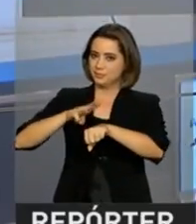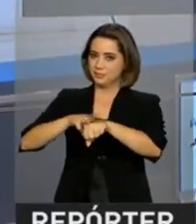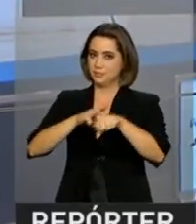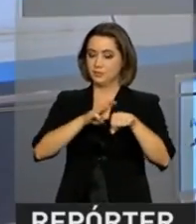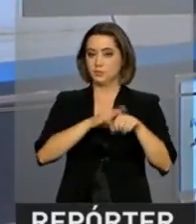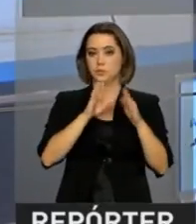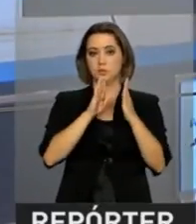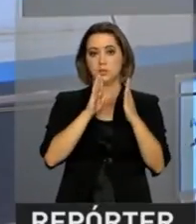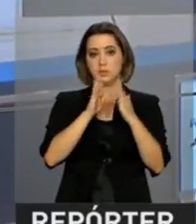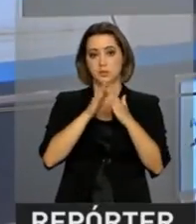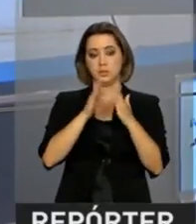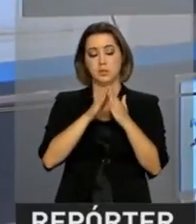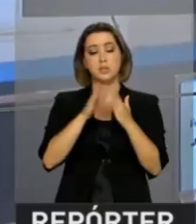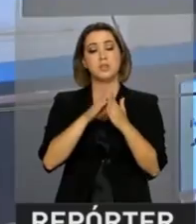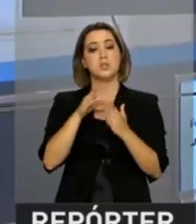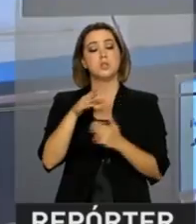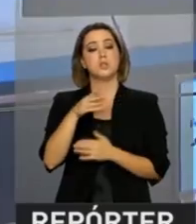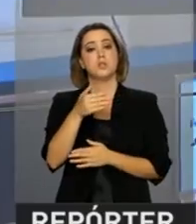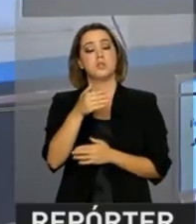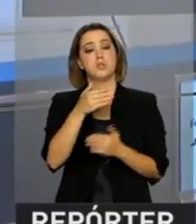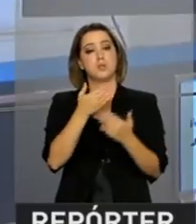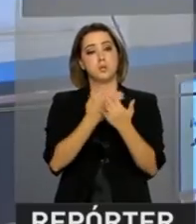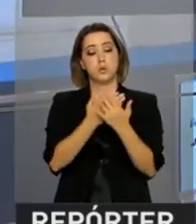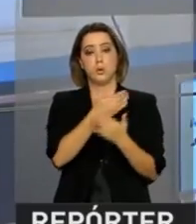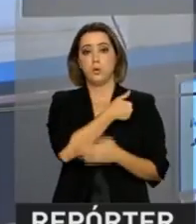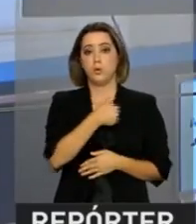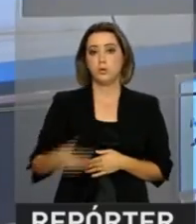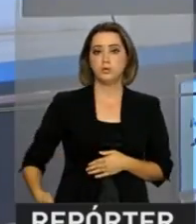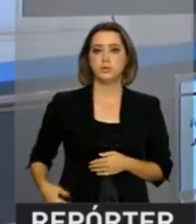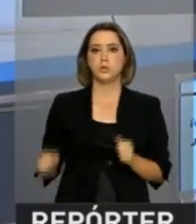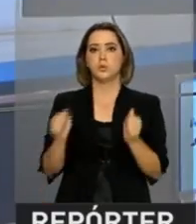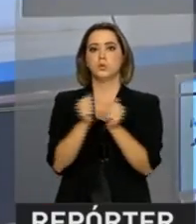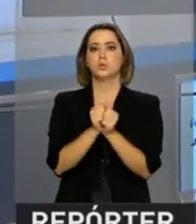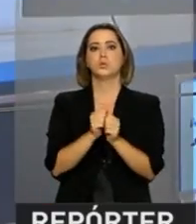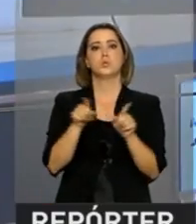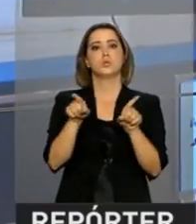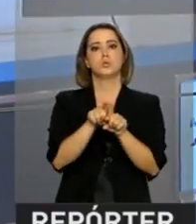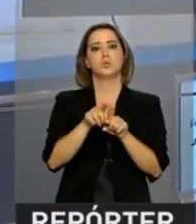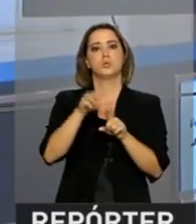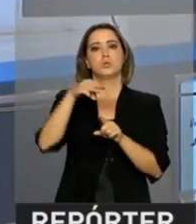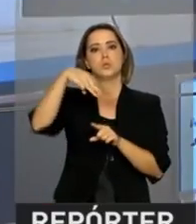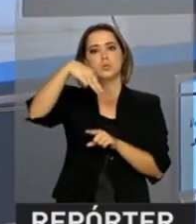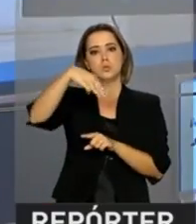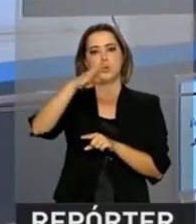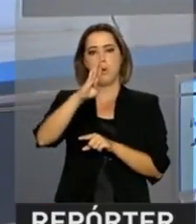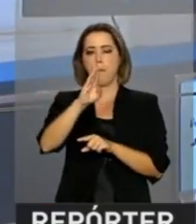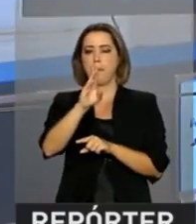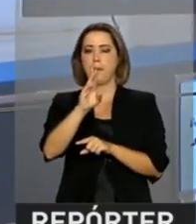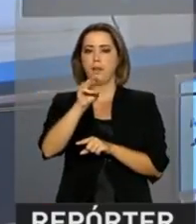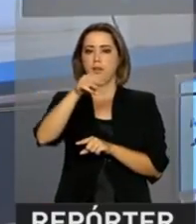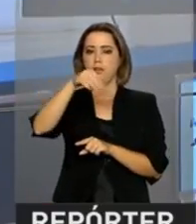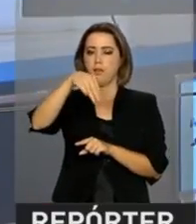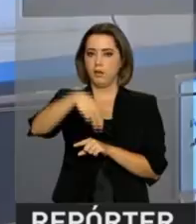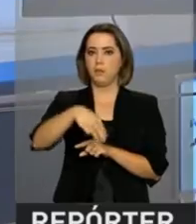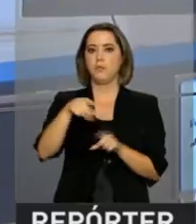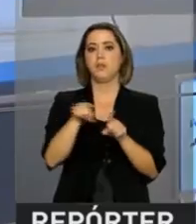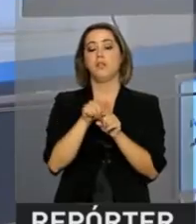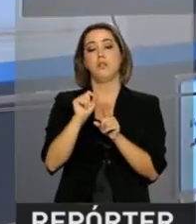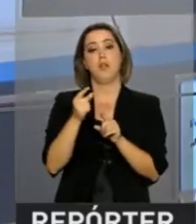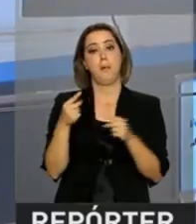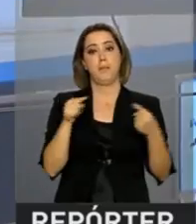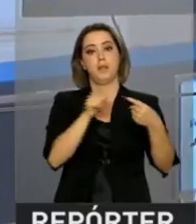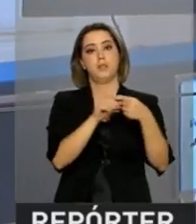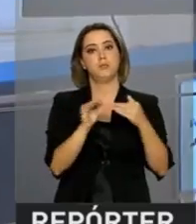Escolas Públicas. Este ano, a competição será feita junto com a Olimpíada Brasileira de Matemática, a OBM. A meta é aumentar o